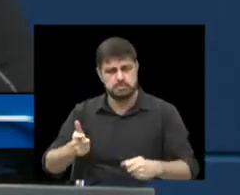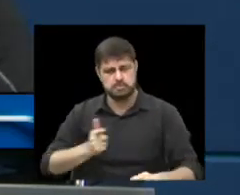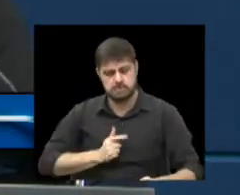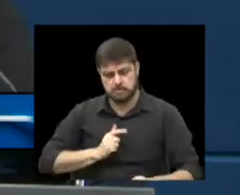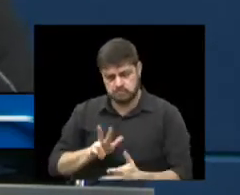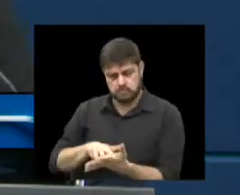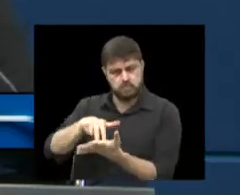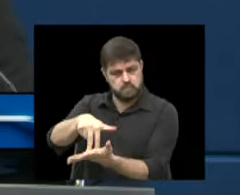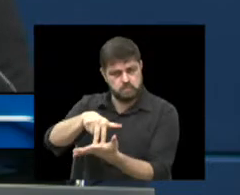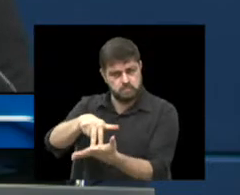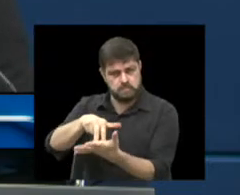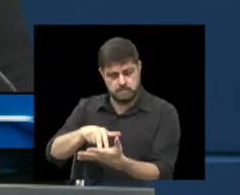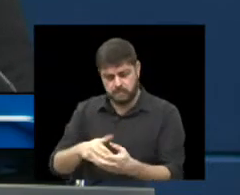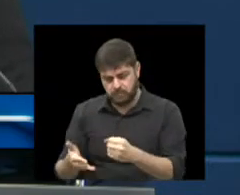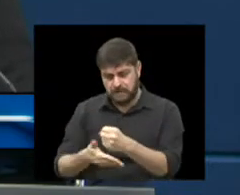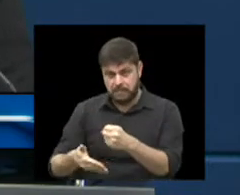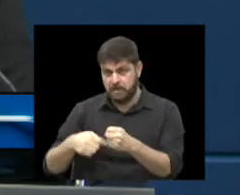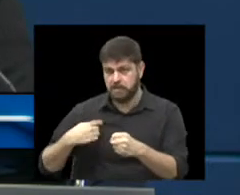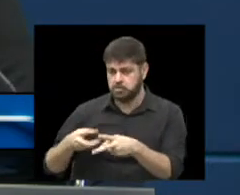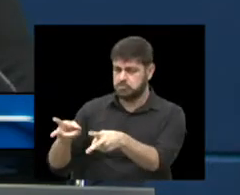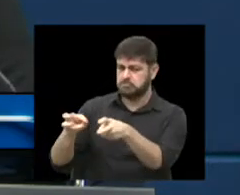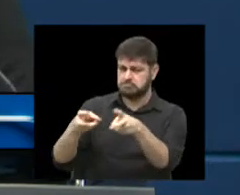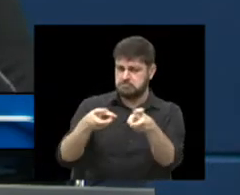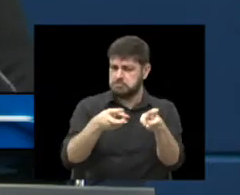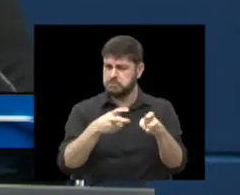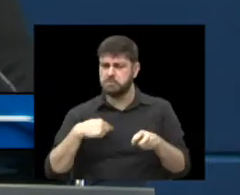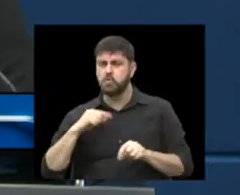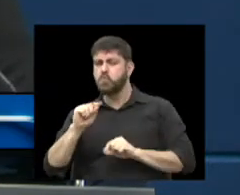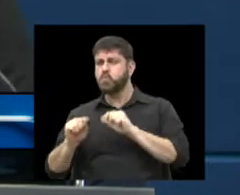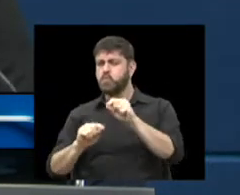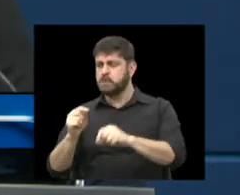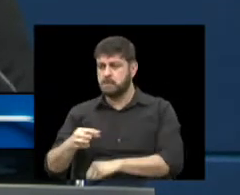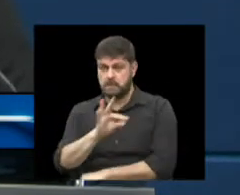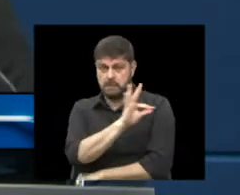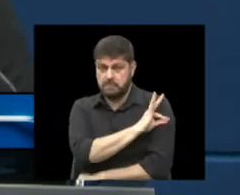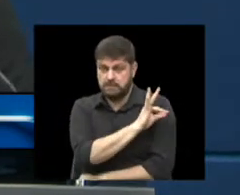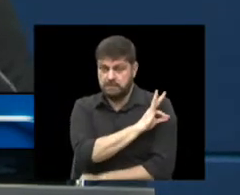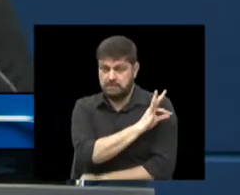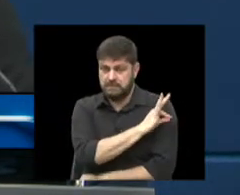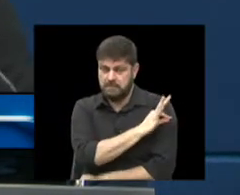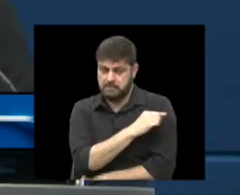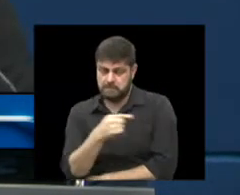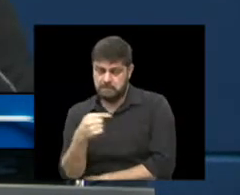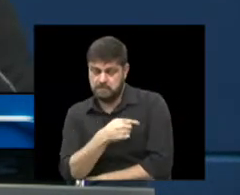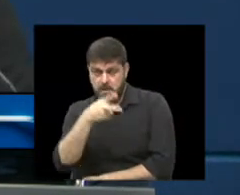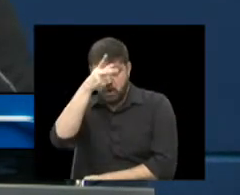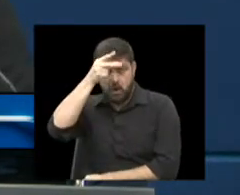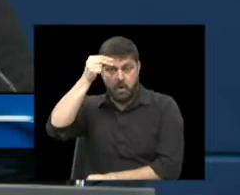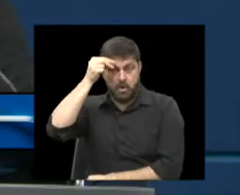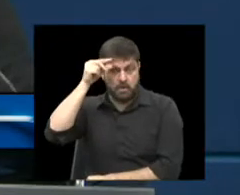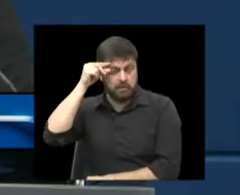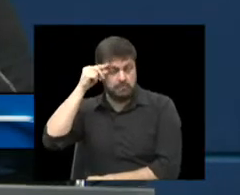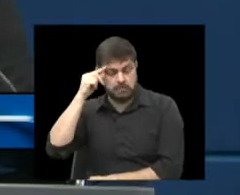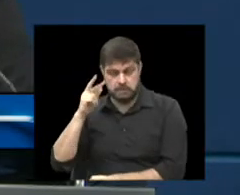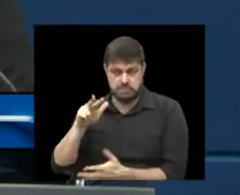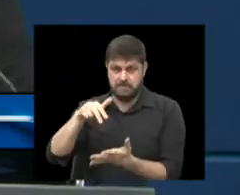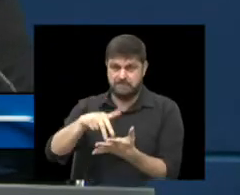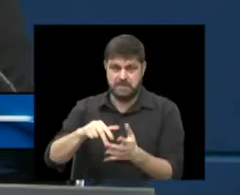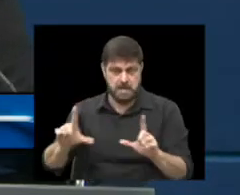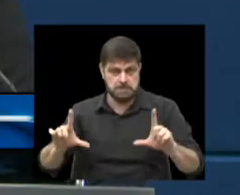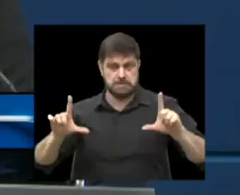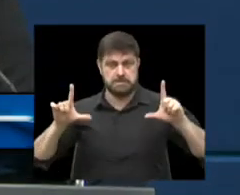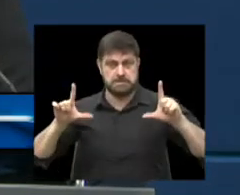A gente já tem visto aí sinalizações de que a prefeitura, muito embora o Jonas tenha vindo para a mídia dizer que não vai